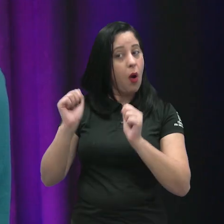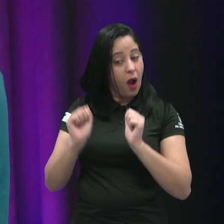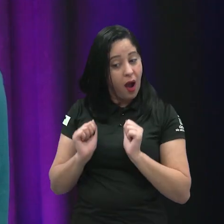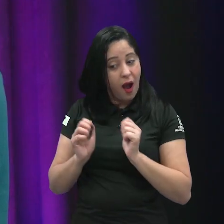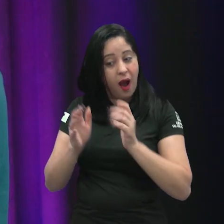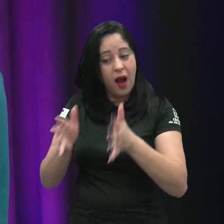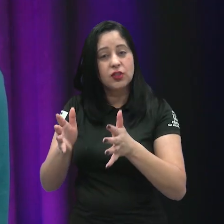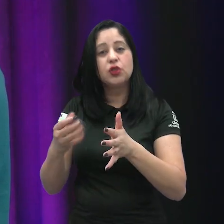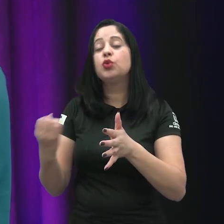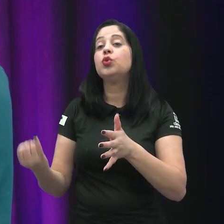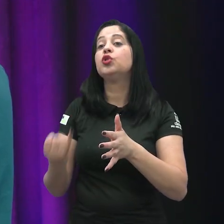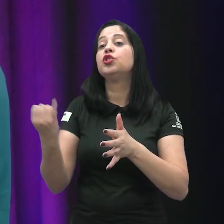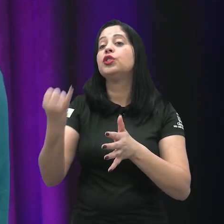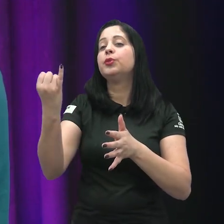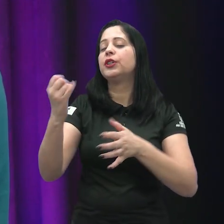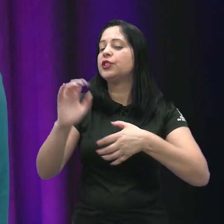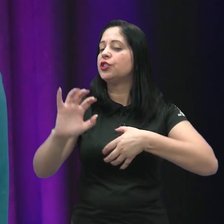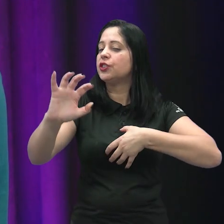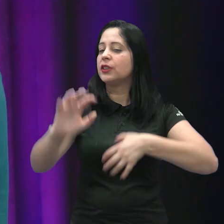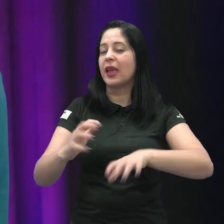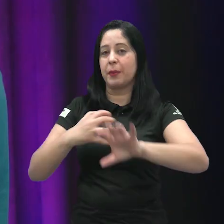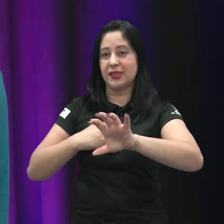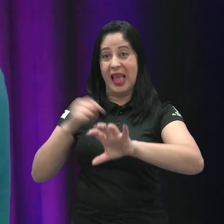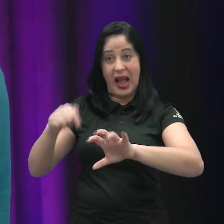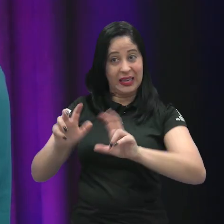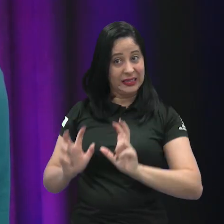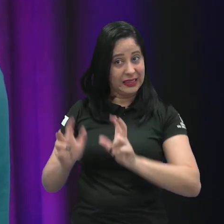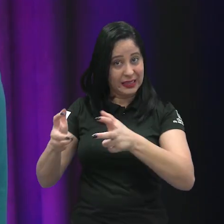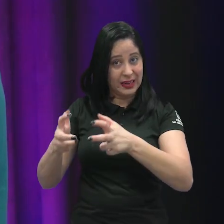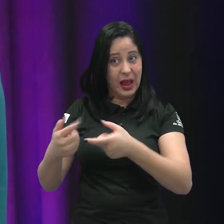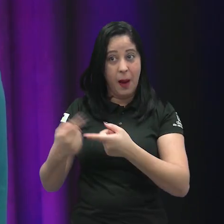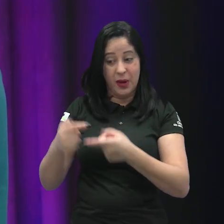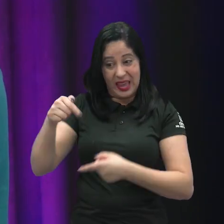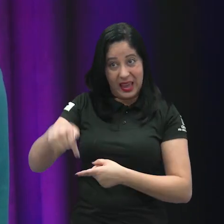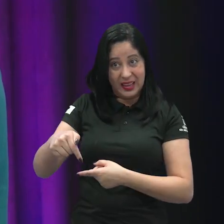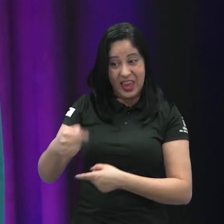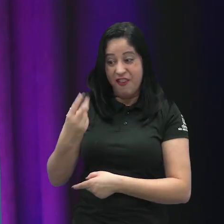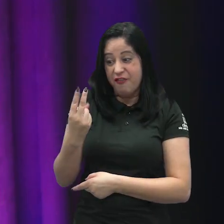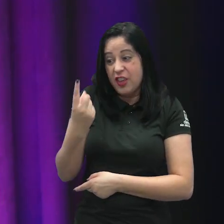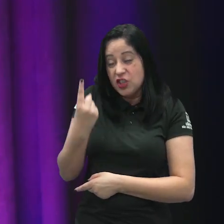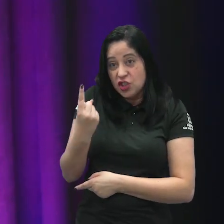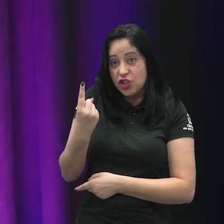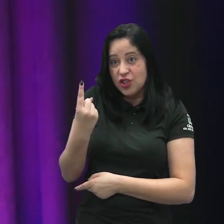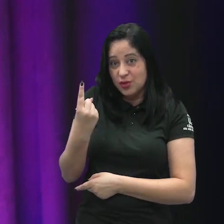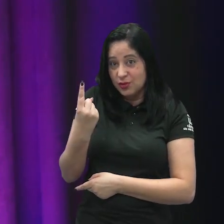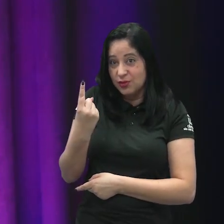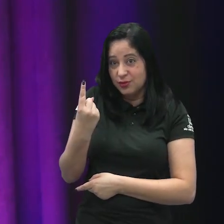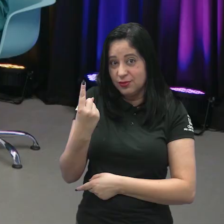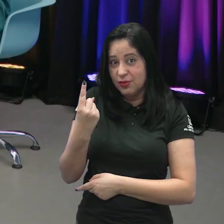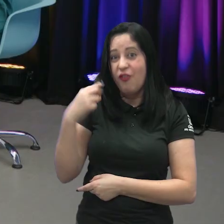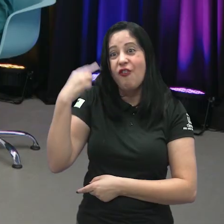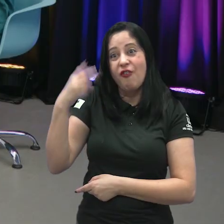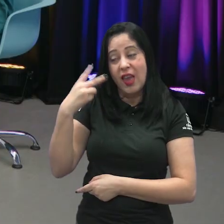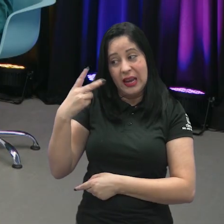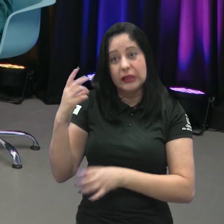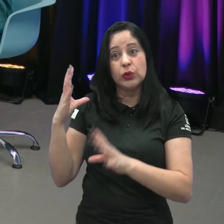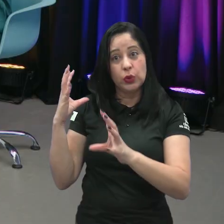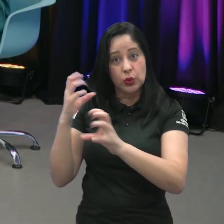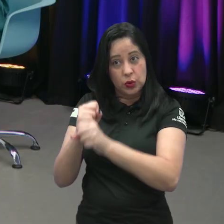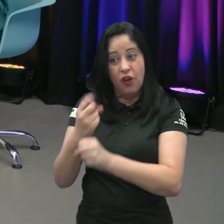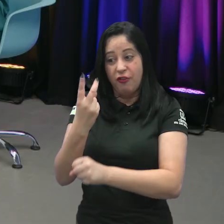uma cultura de empatia aqui dentro da Câmara, uma vez que vocês são 22 líderes, né? São 22